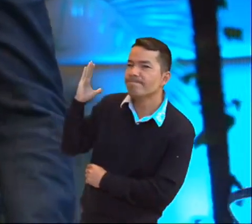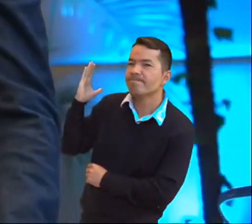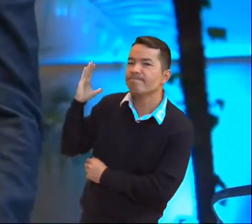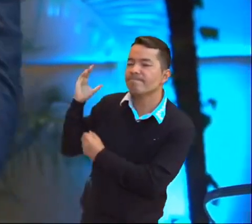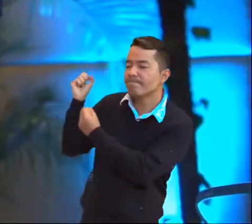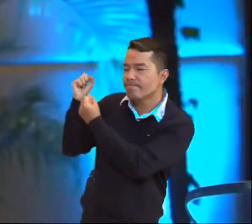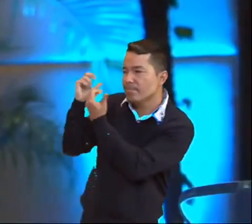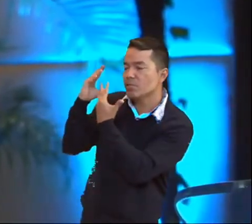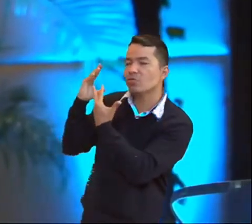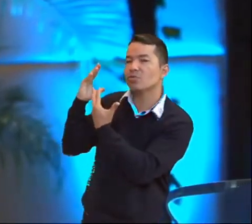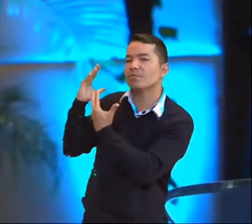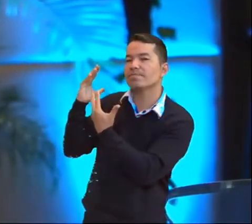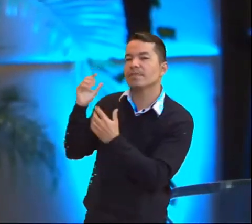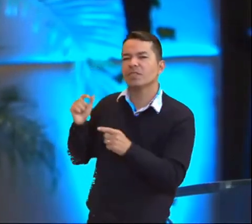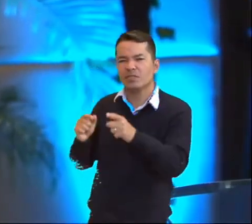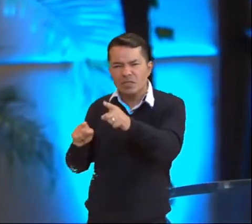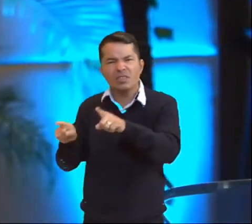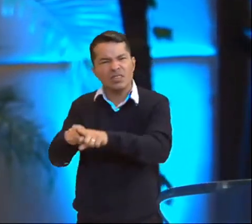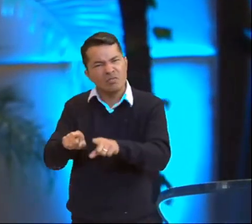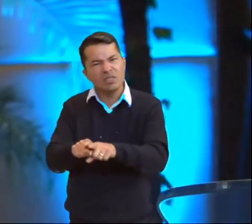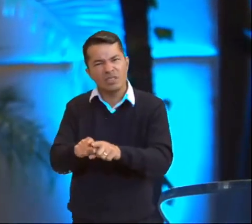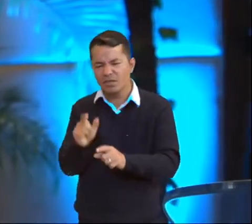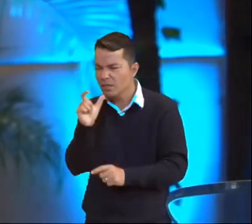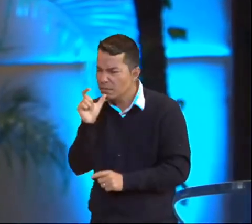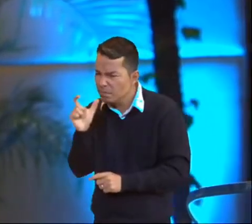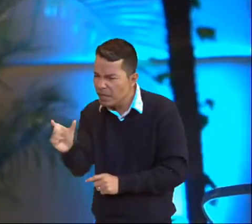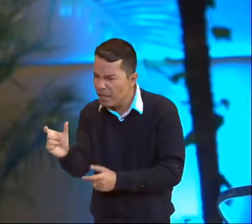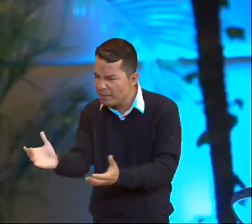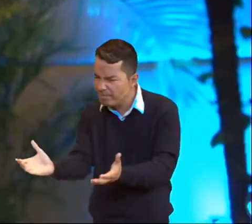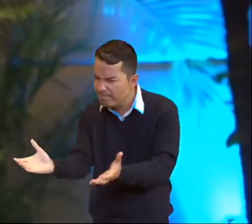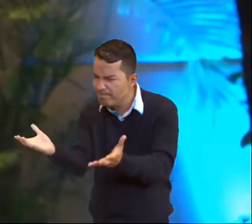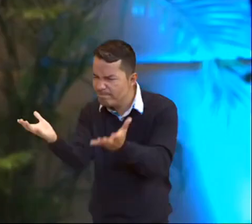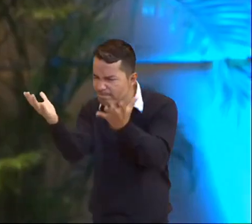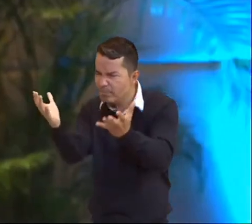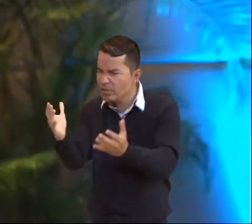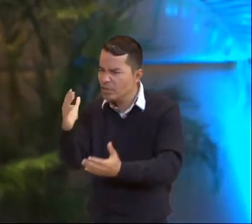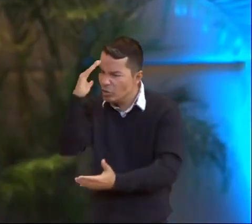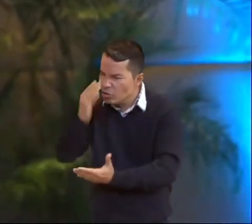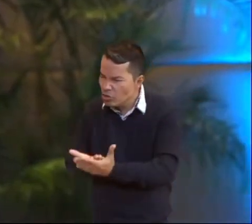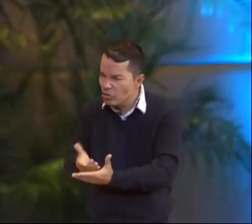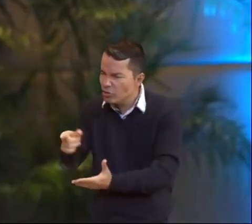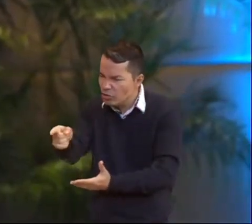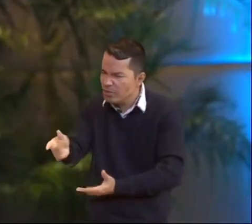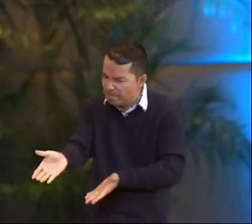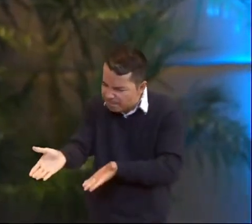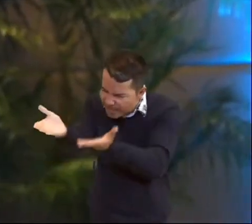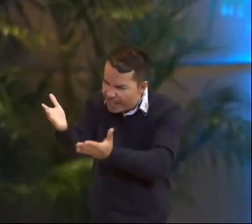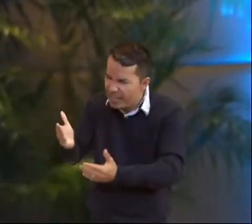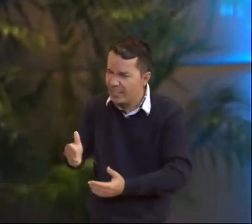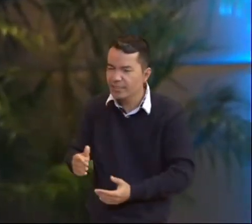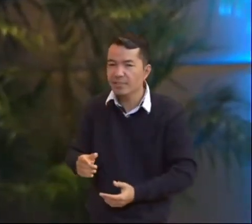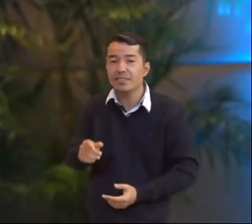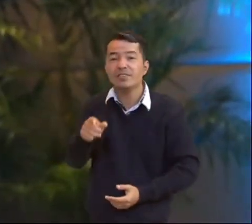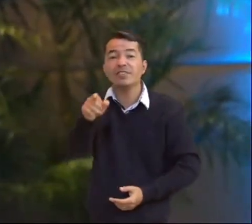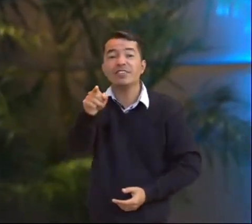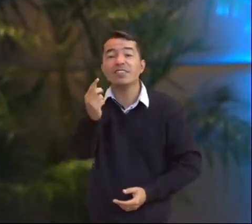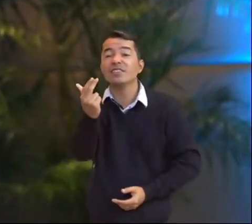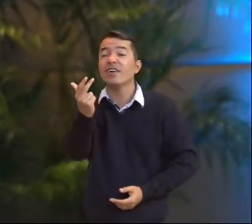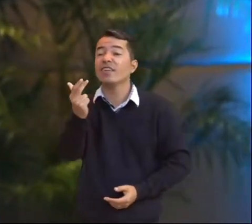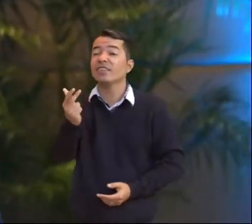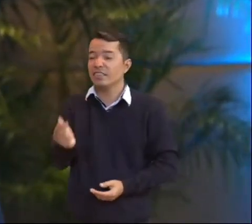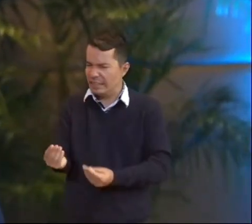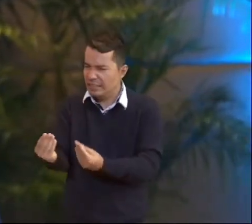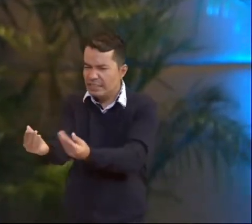filho, diga que você confia nele, dê responsabilidades, coloque ele para servir, para